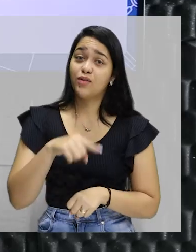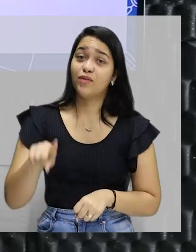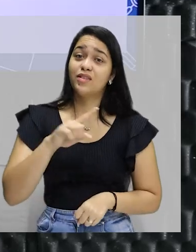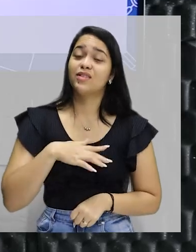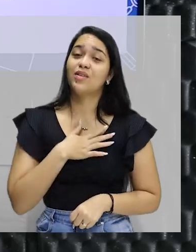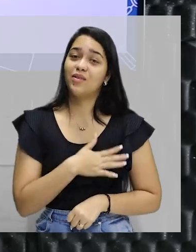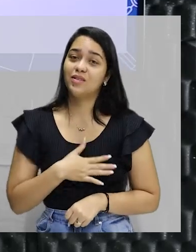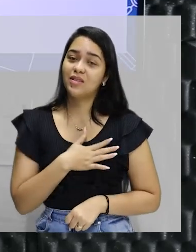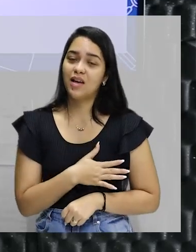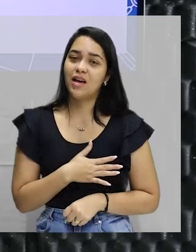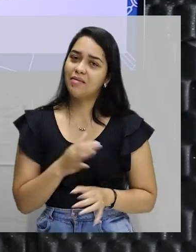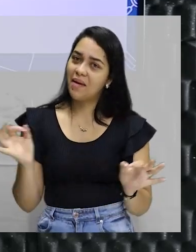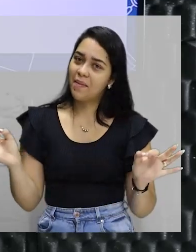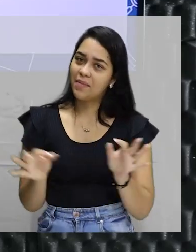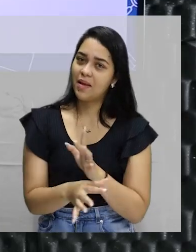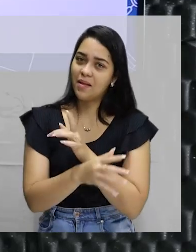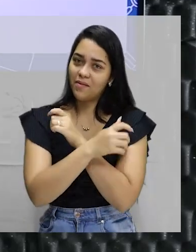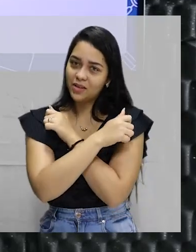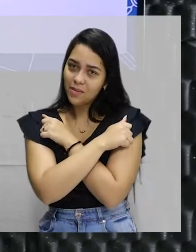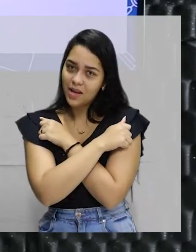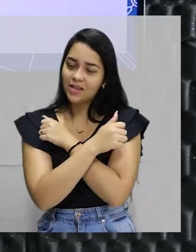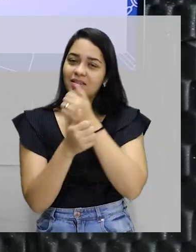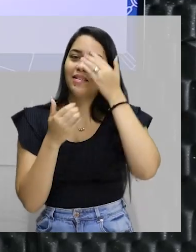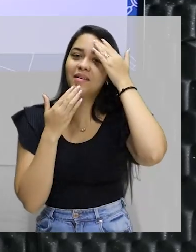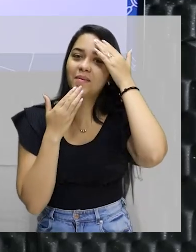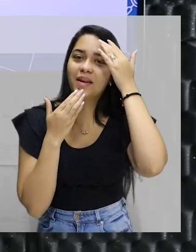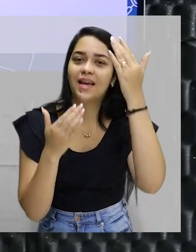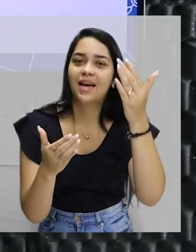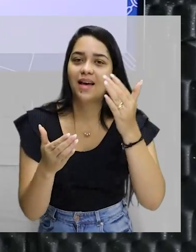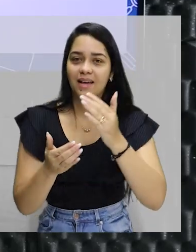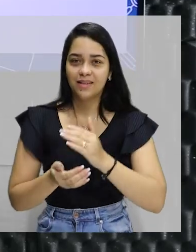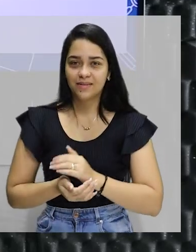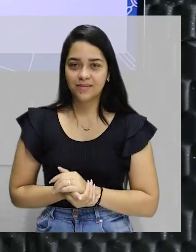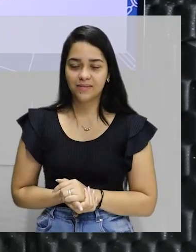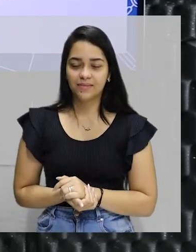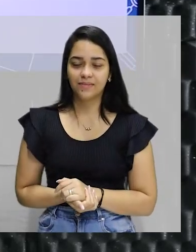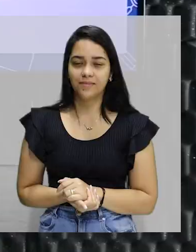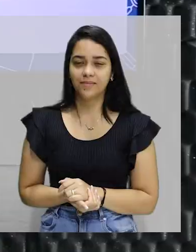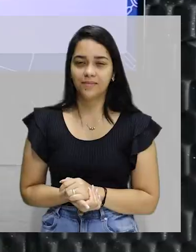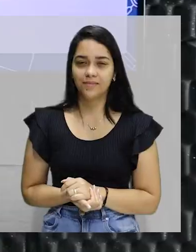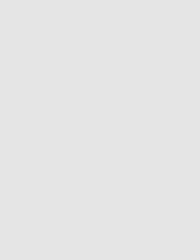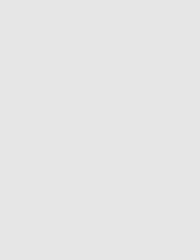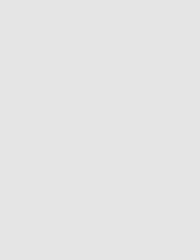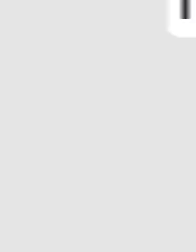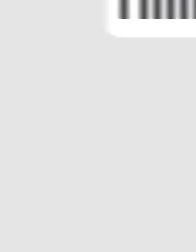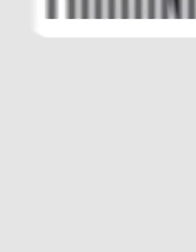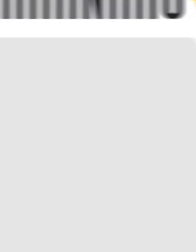vocês tenham gostado. Ficando por aqui. Forte abraço. Valeu!